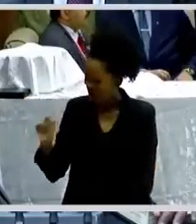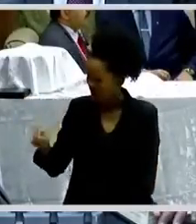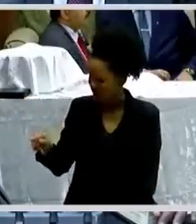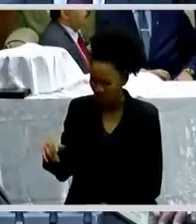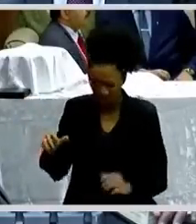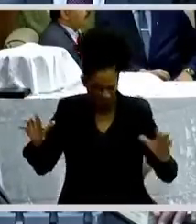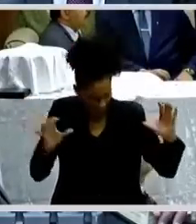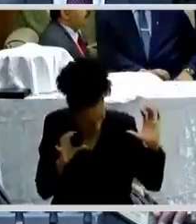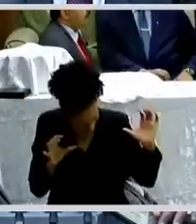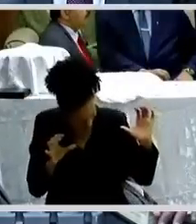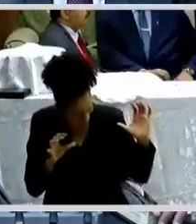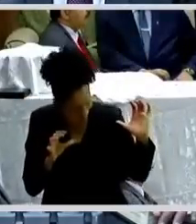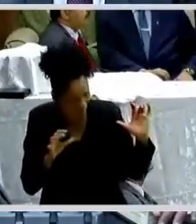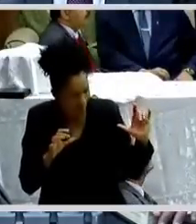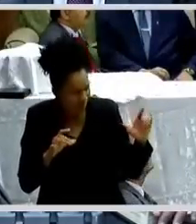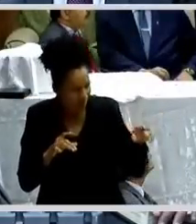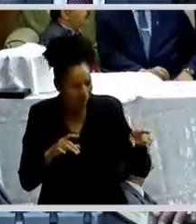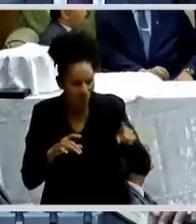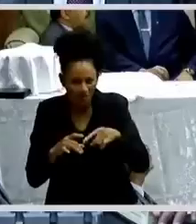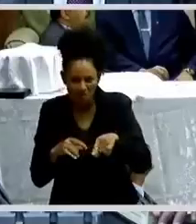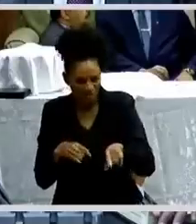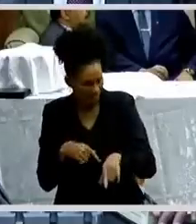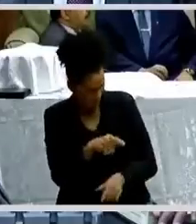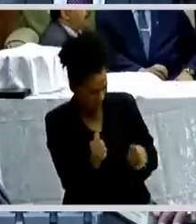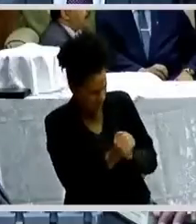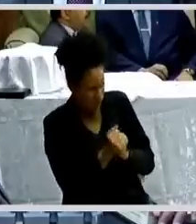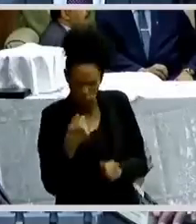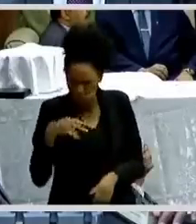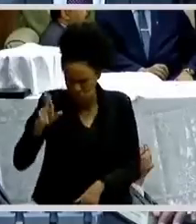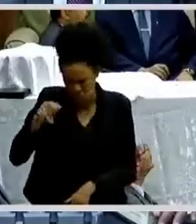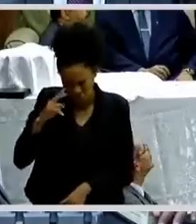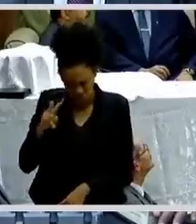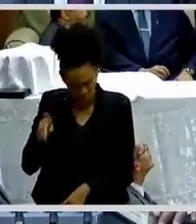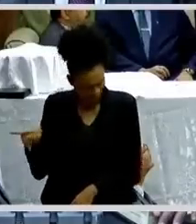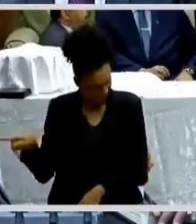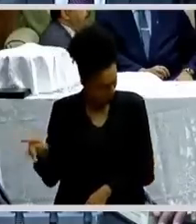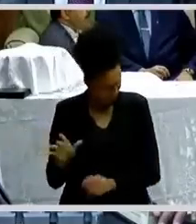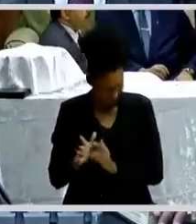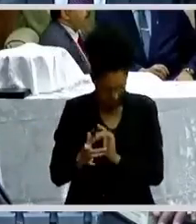Mas você é do norte como ele? Não sou não, eu nunca nem o vi.